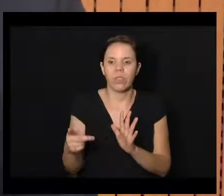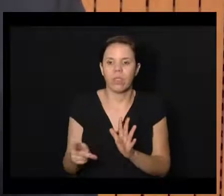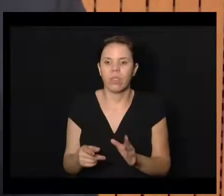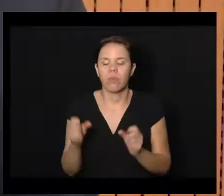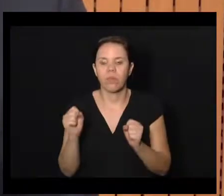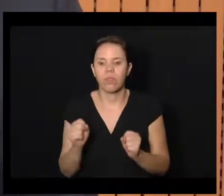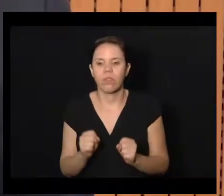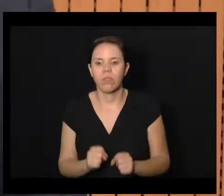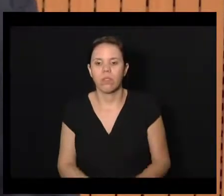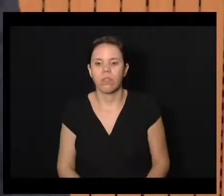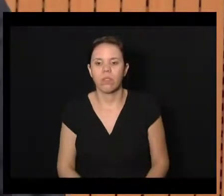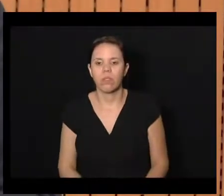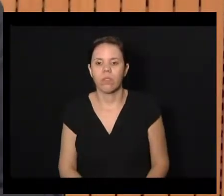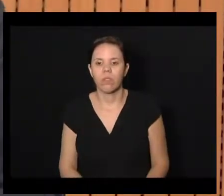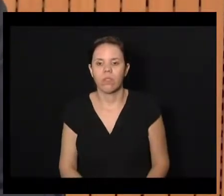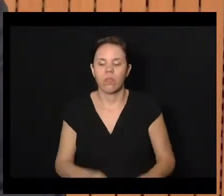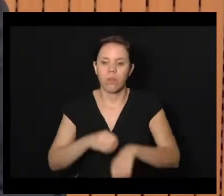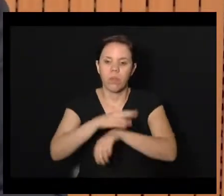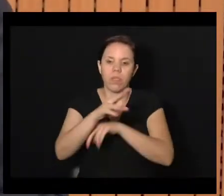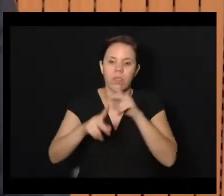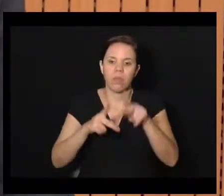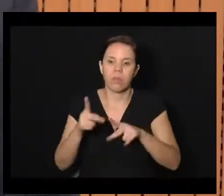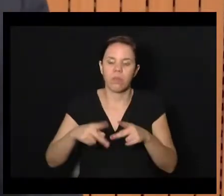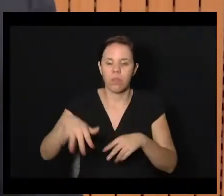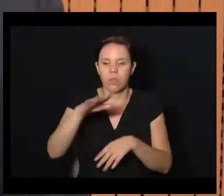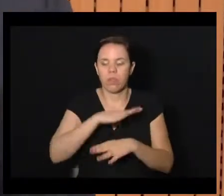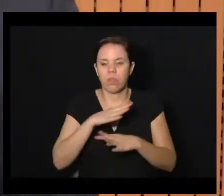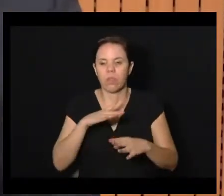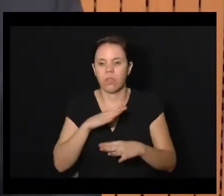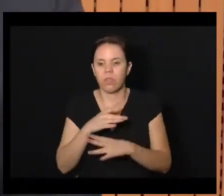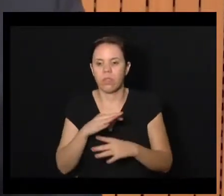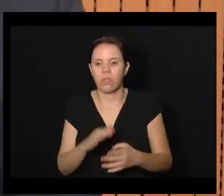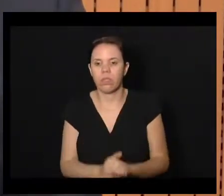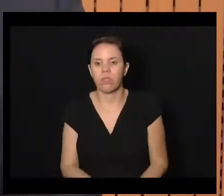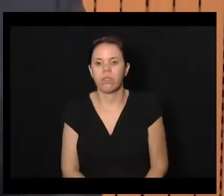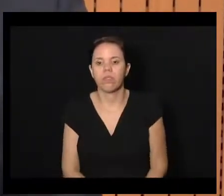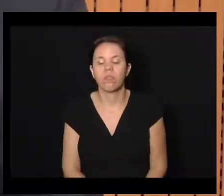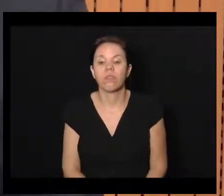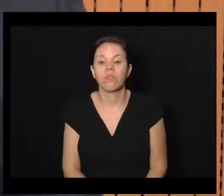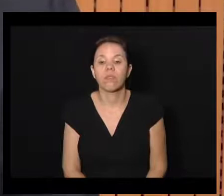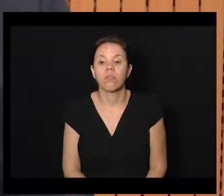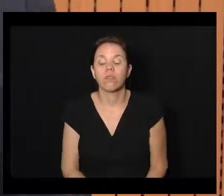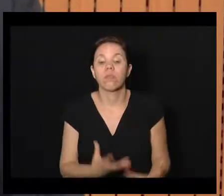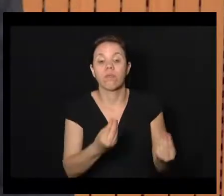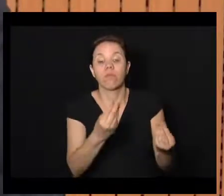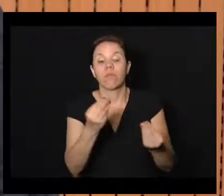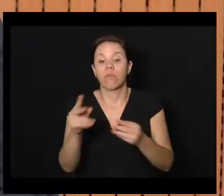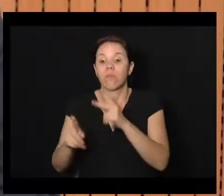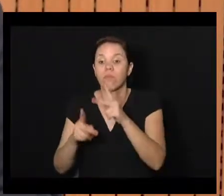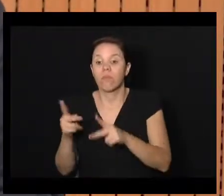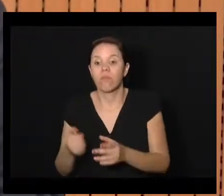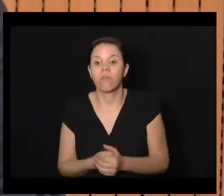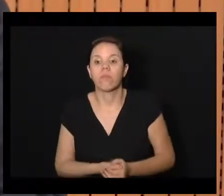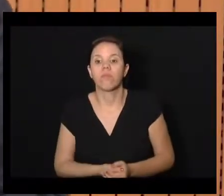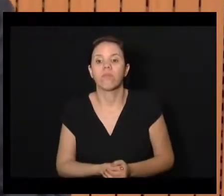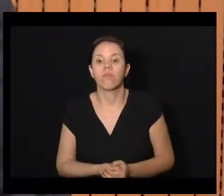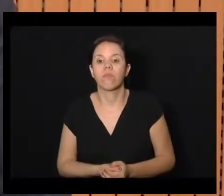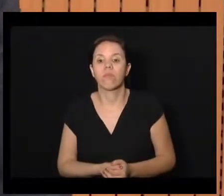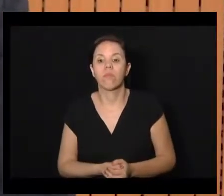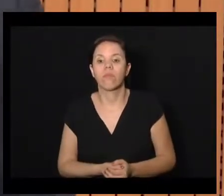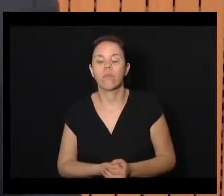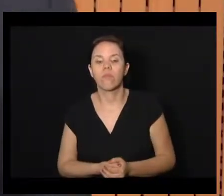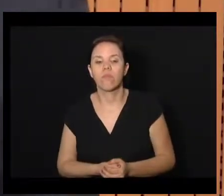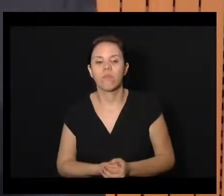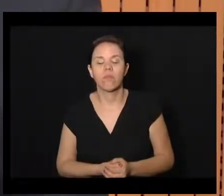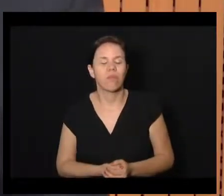é passar para a cidade isso é porque é muita gente é muito munícipe é